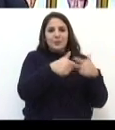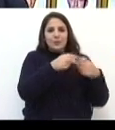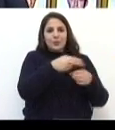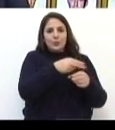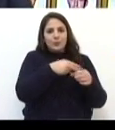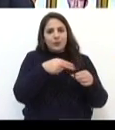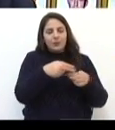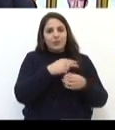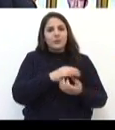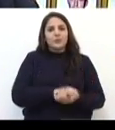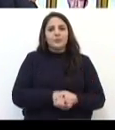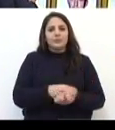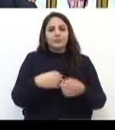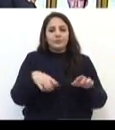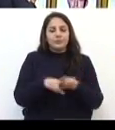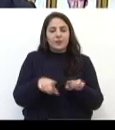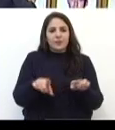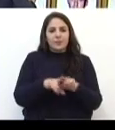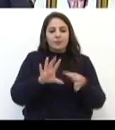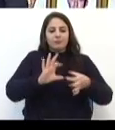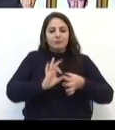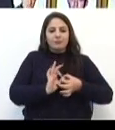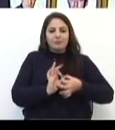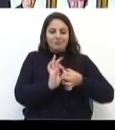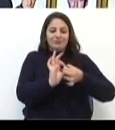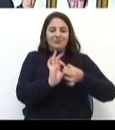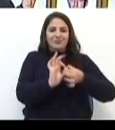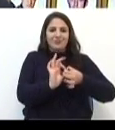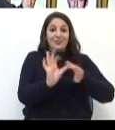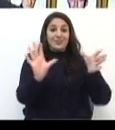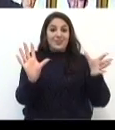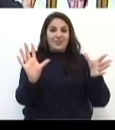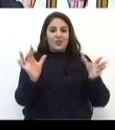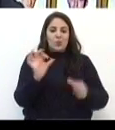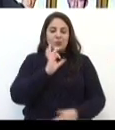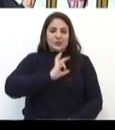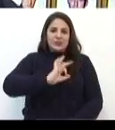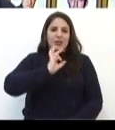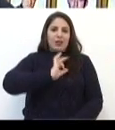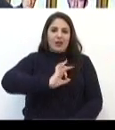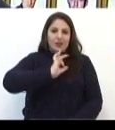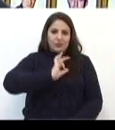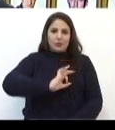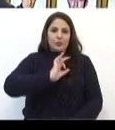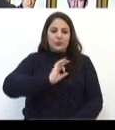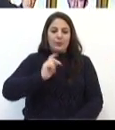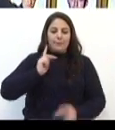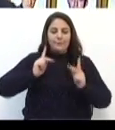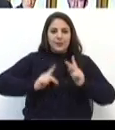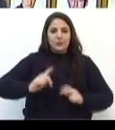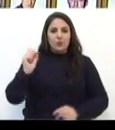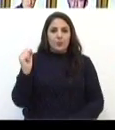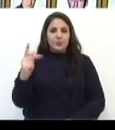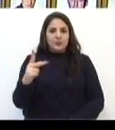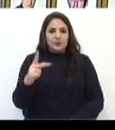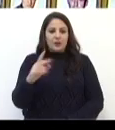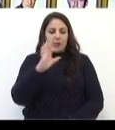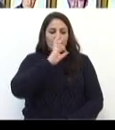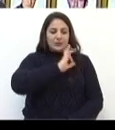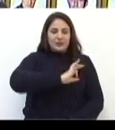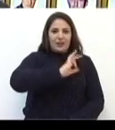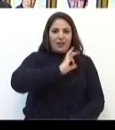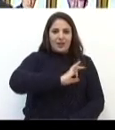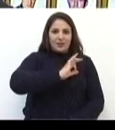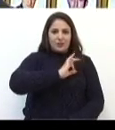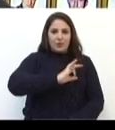trabalhador urbano, a desvinculação também do salário do aposentado ao salário mínimo. Isso